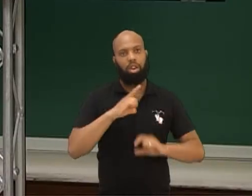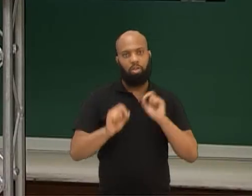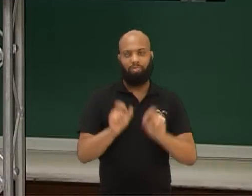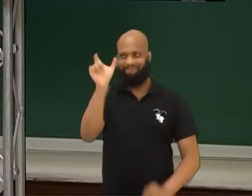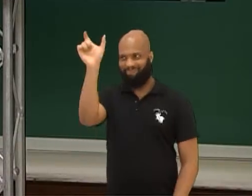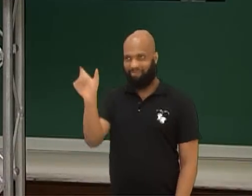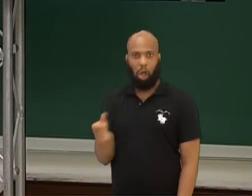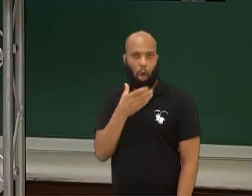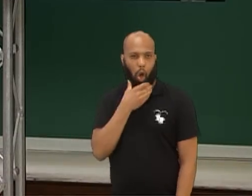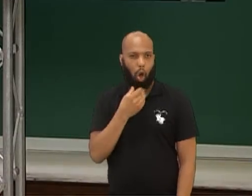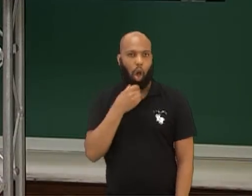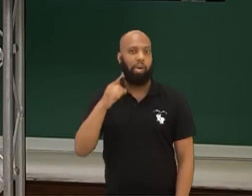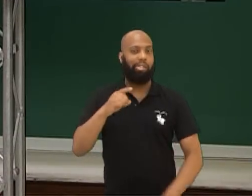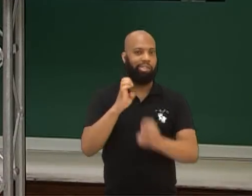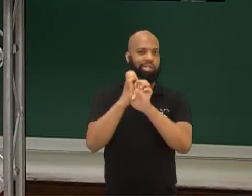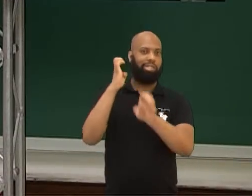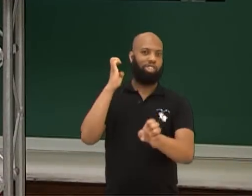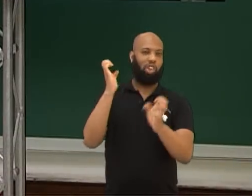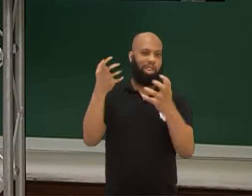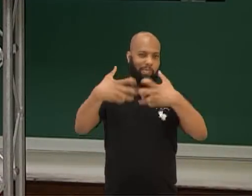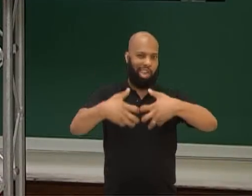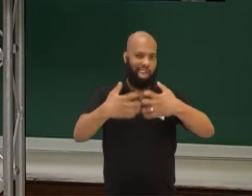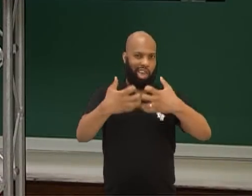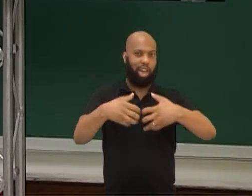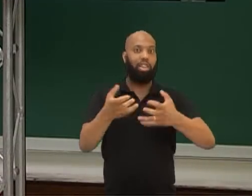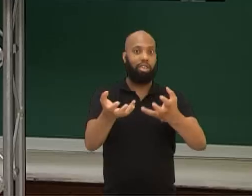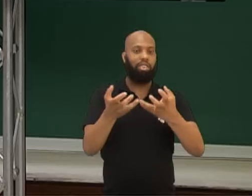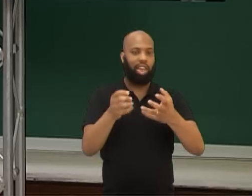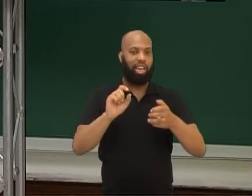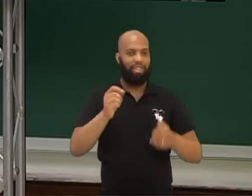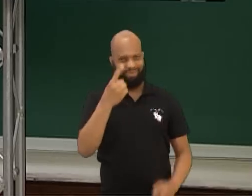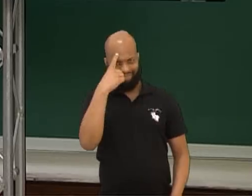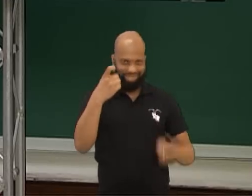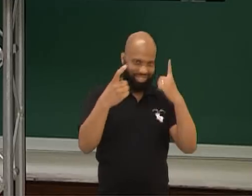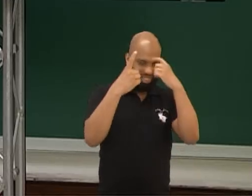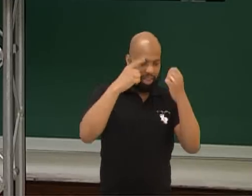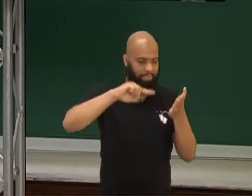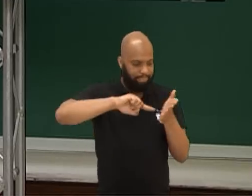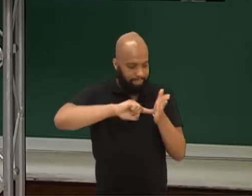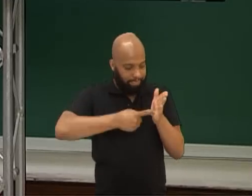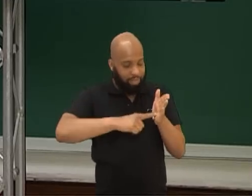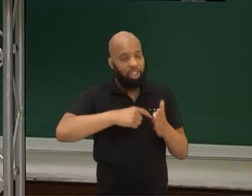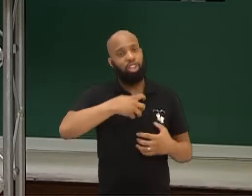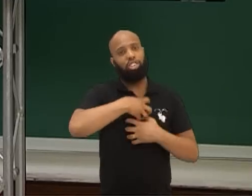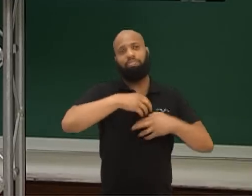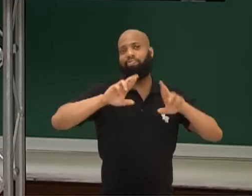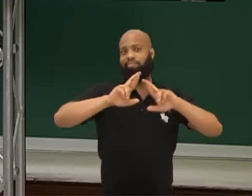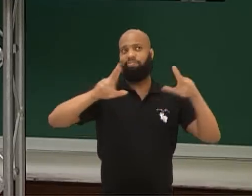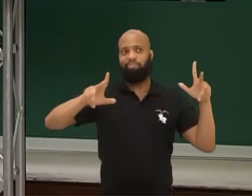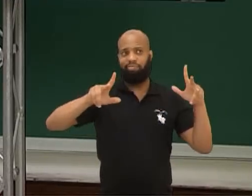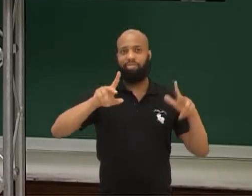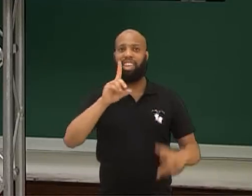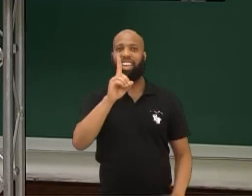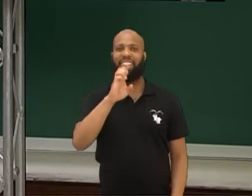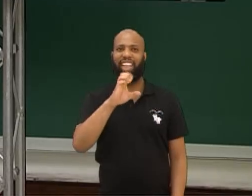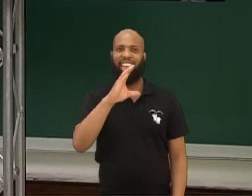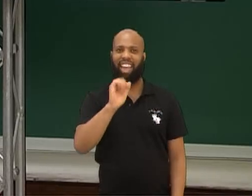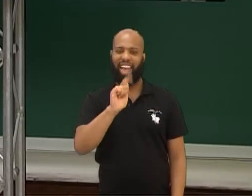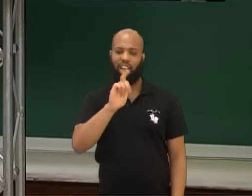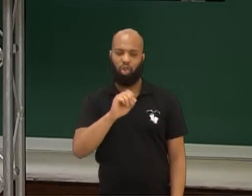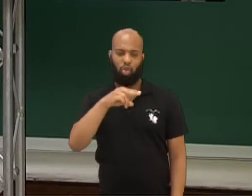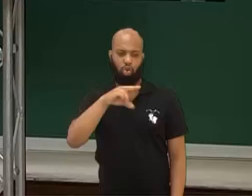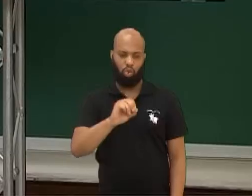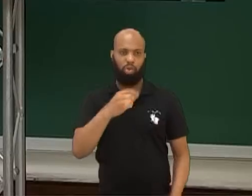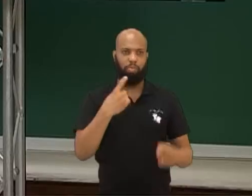como ele é um engenheiro mecânico, ele gosta de inventar coisa, ele quer inventar esse parafuso diferente, né? Para colocar ali, para prender as rodas,